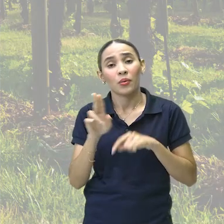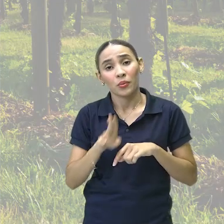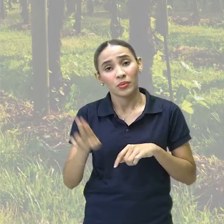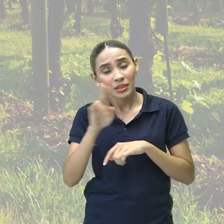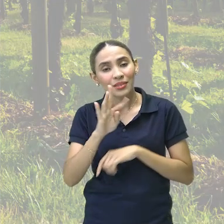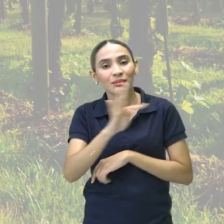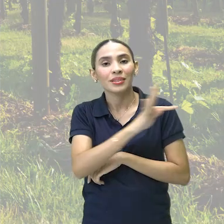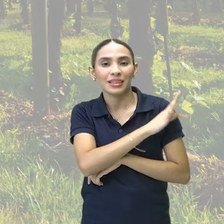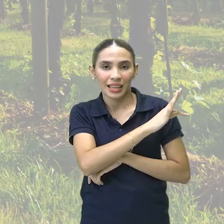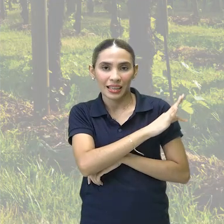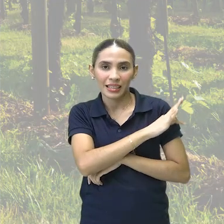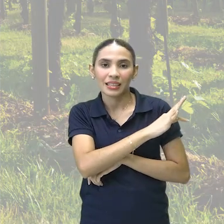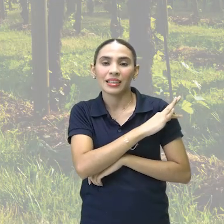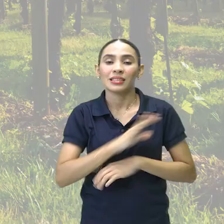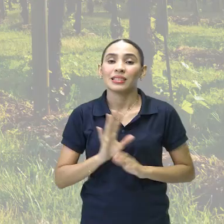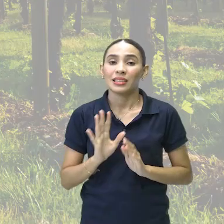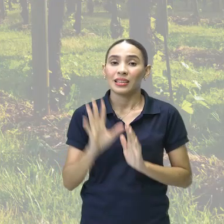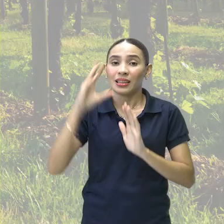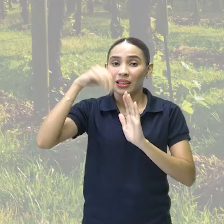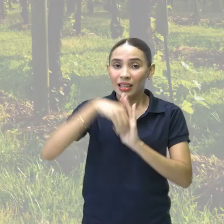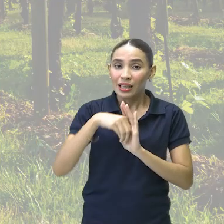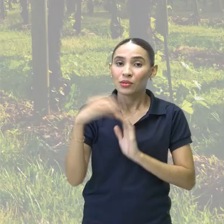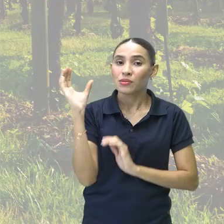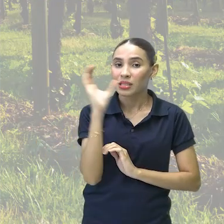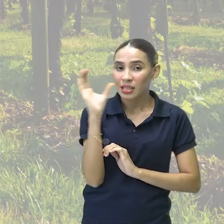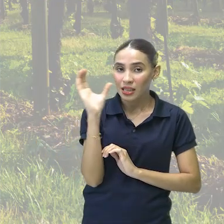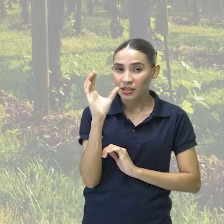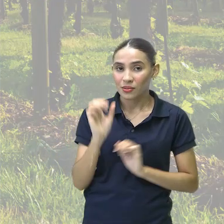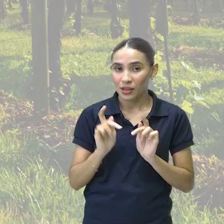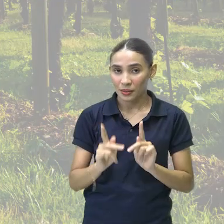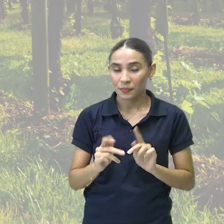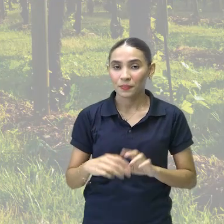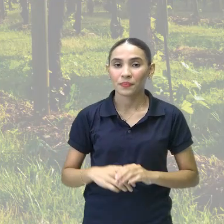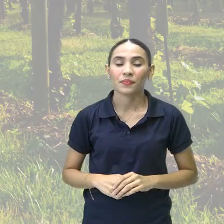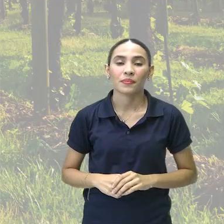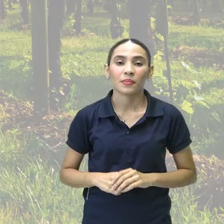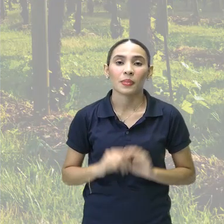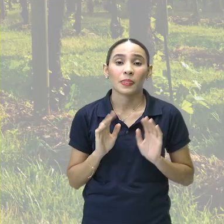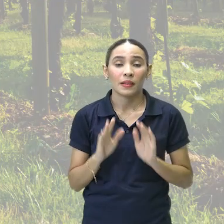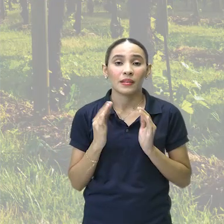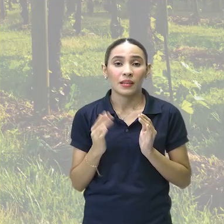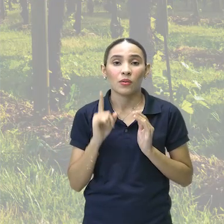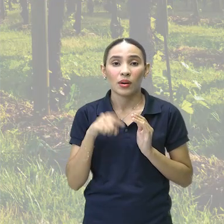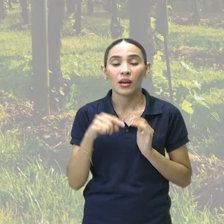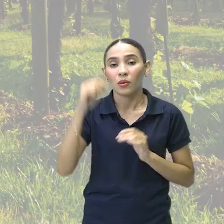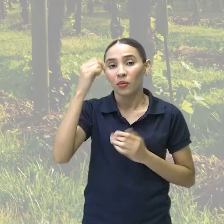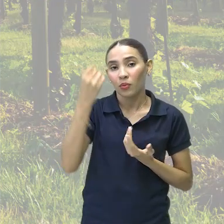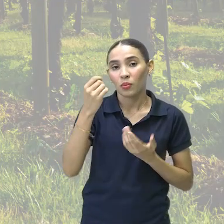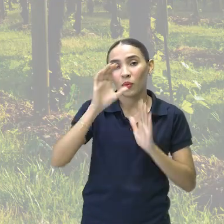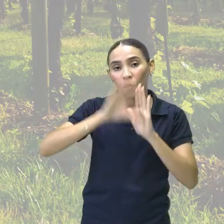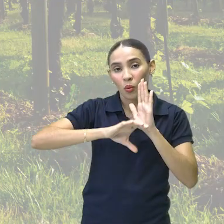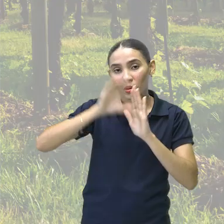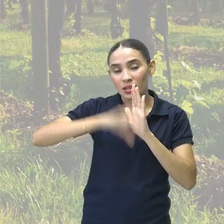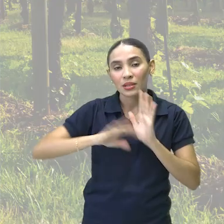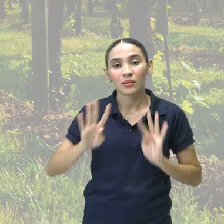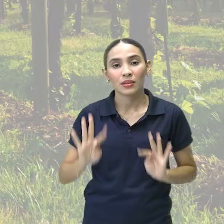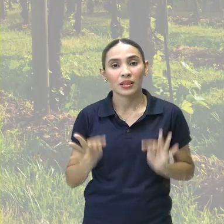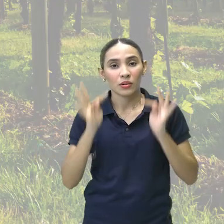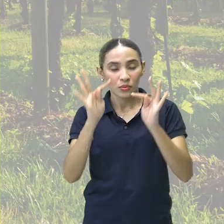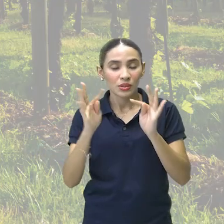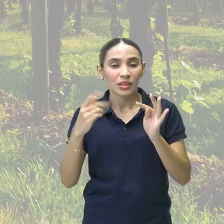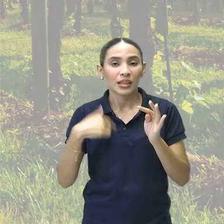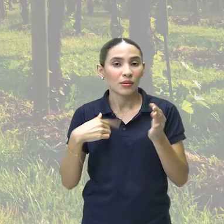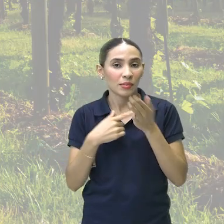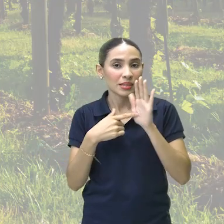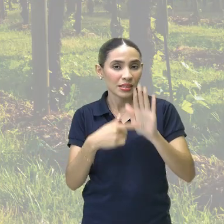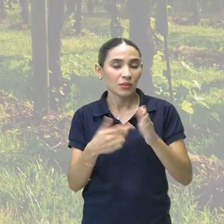aplicando técnicas dentro dessas ciências, tá bom? Então, esse aí é o nosso conceito de tecnologia que eu trago